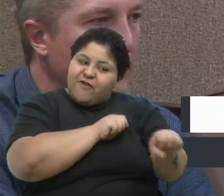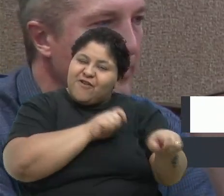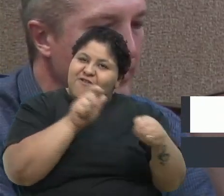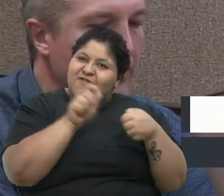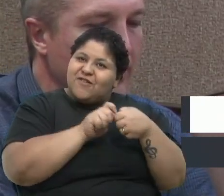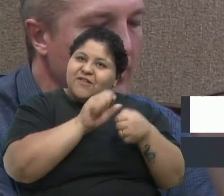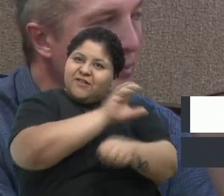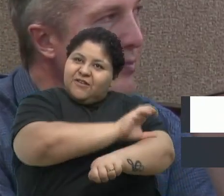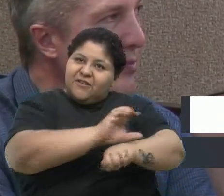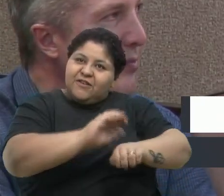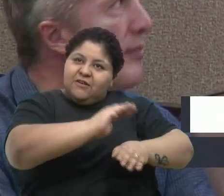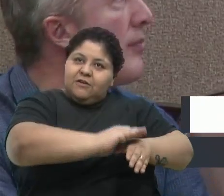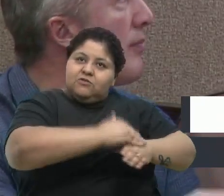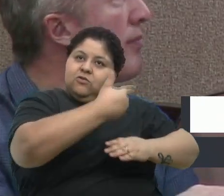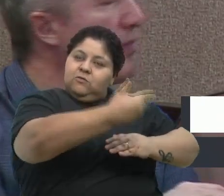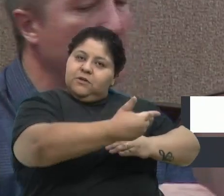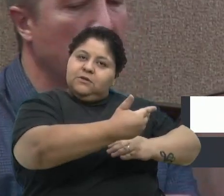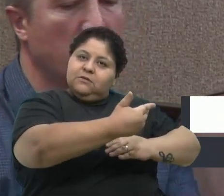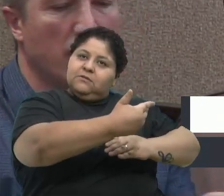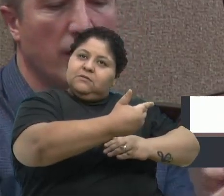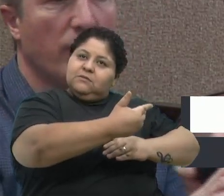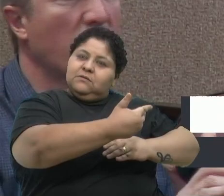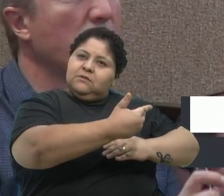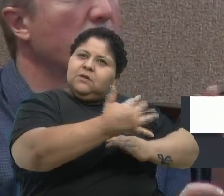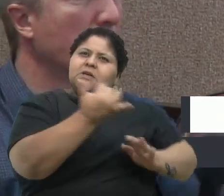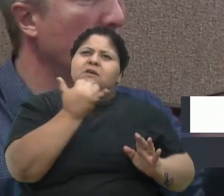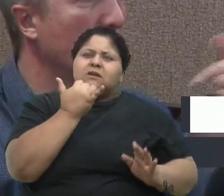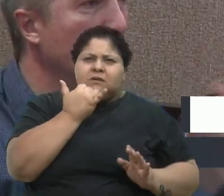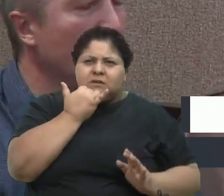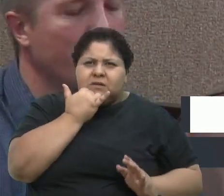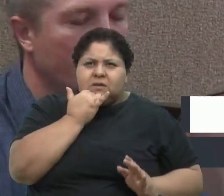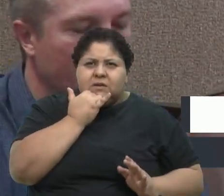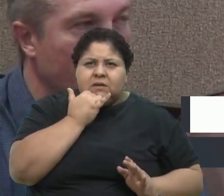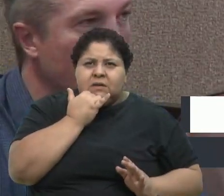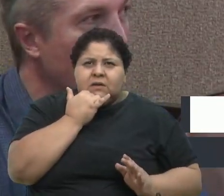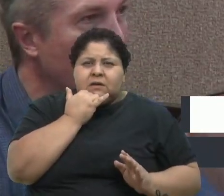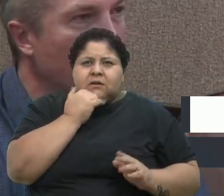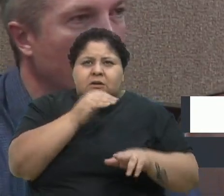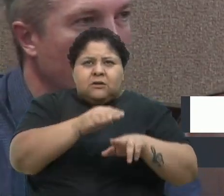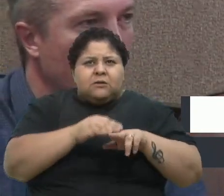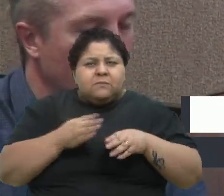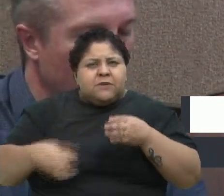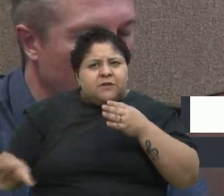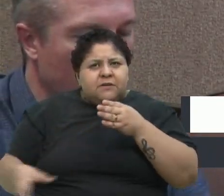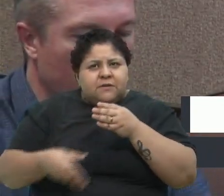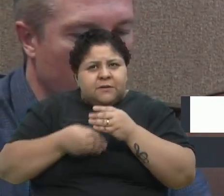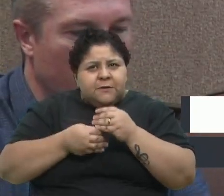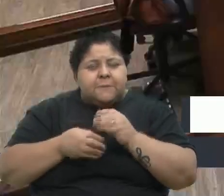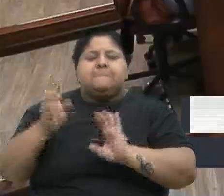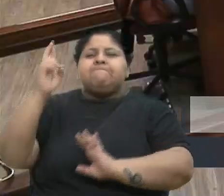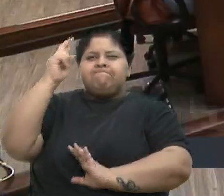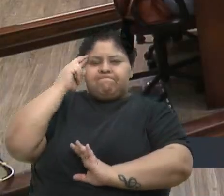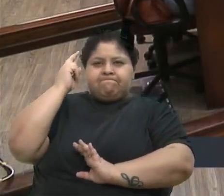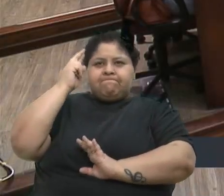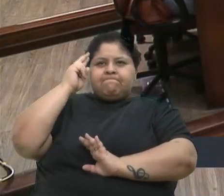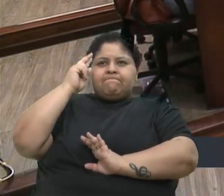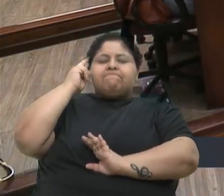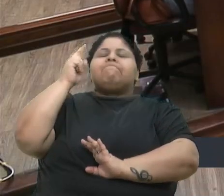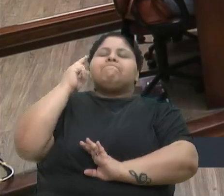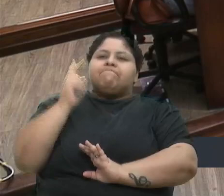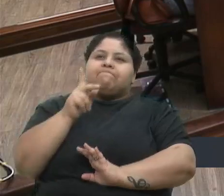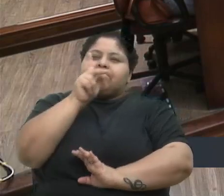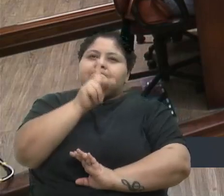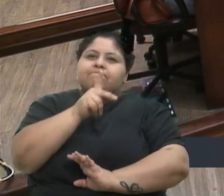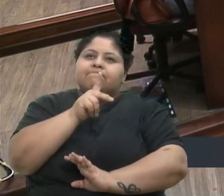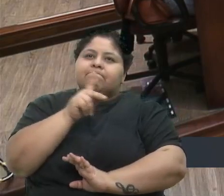curso num laptop. Vereador Lucas, o senhor pediu a parte? O senhor pediu? Rafael. Vereador Zanquim,